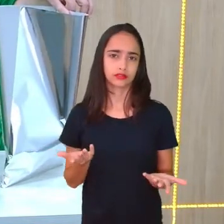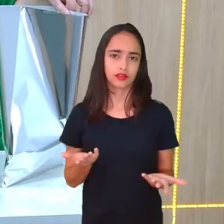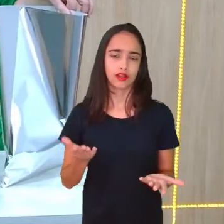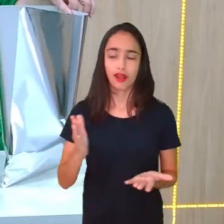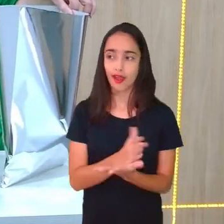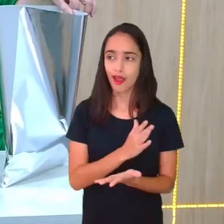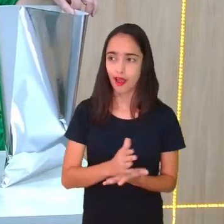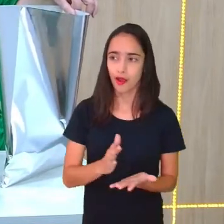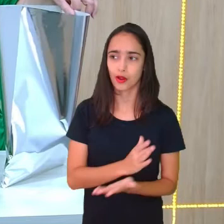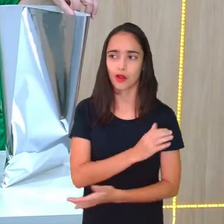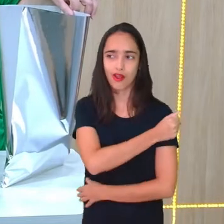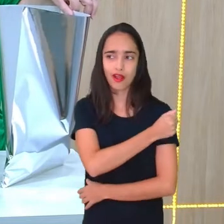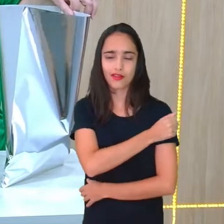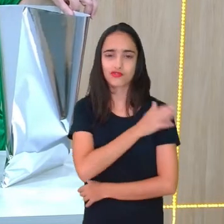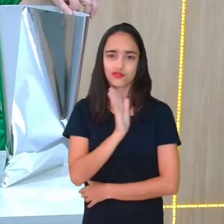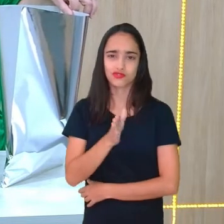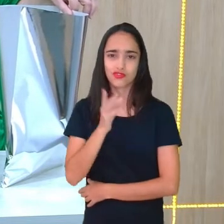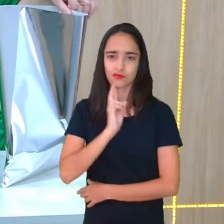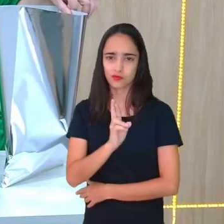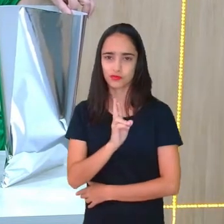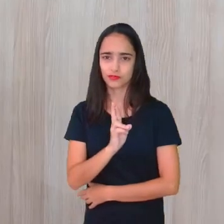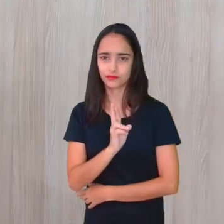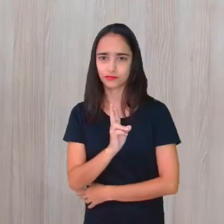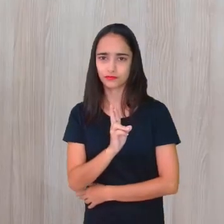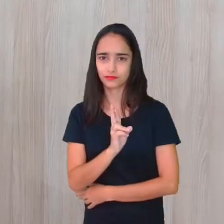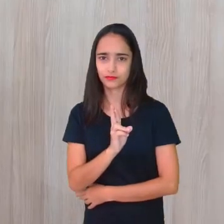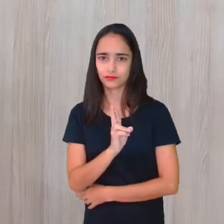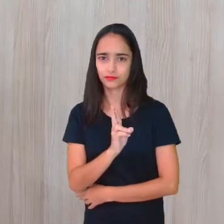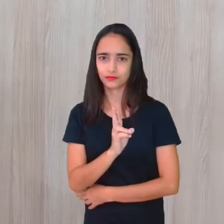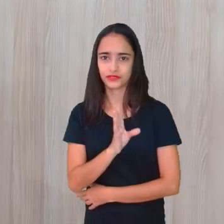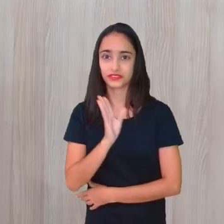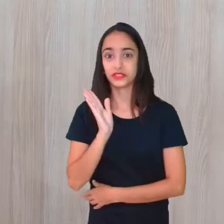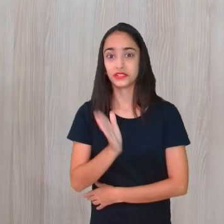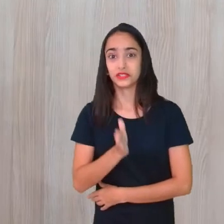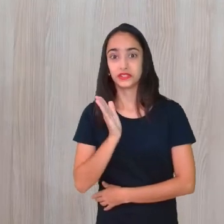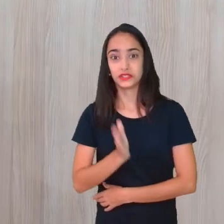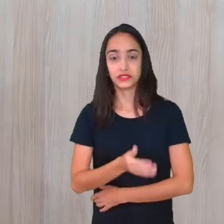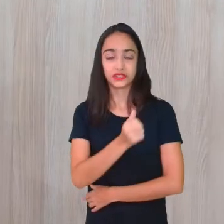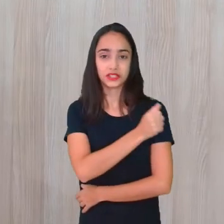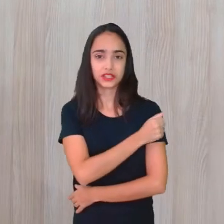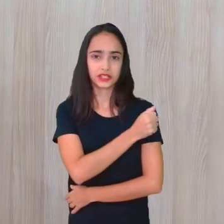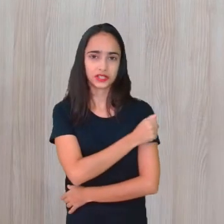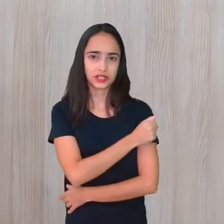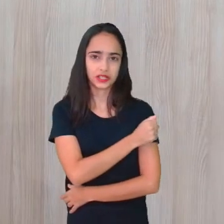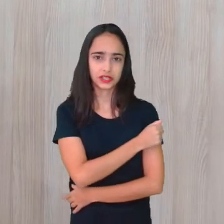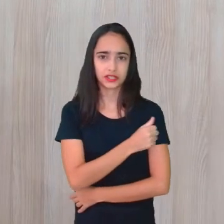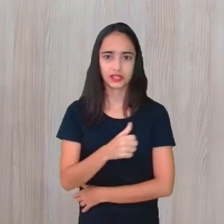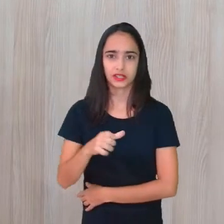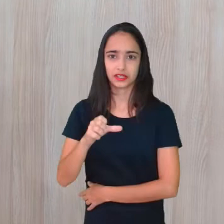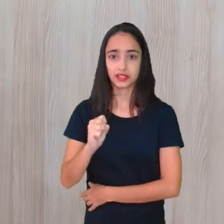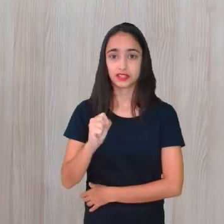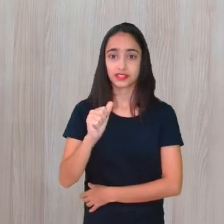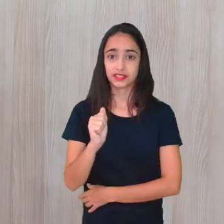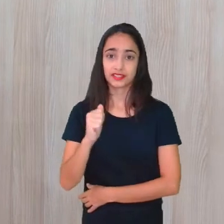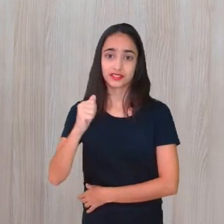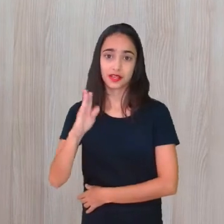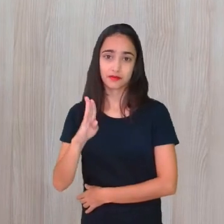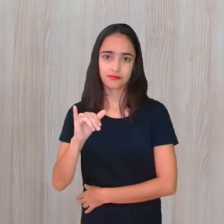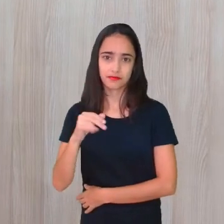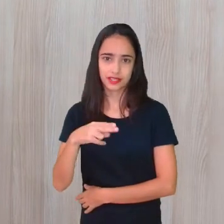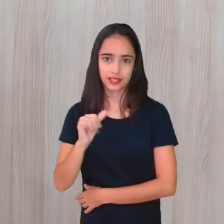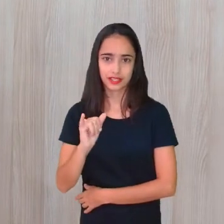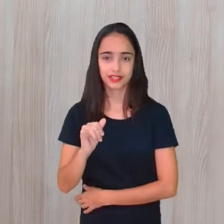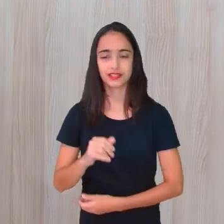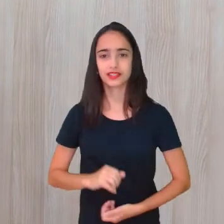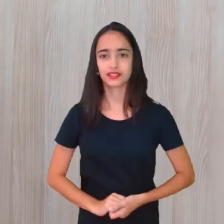já fez algum comentário, professora Marta? Já, Sabine está conosco. Bom dia para Sabine, seja bem-vindo.